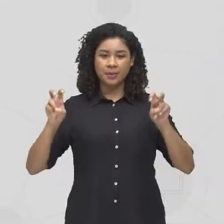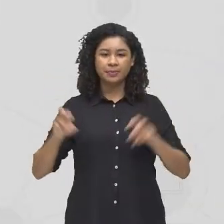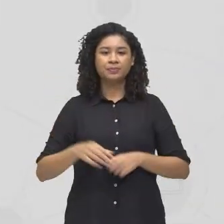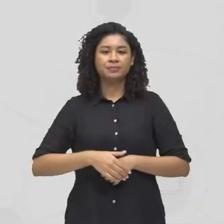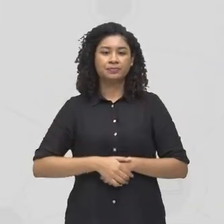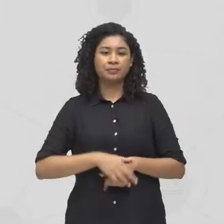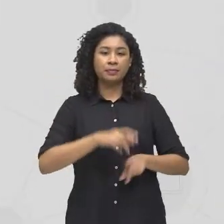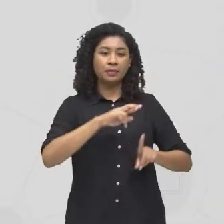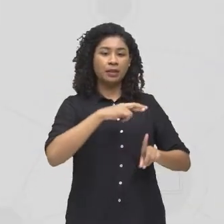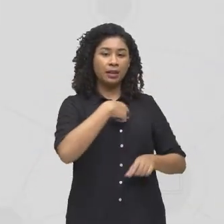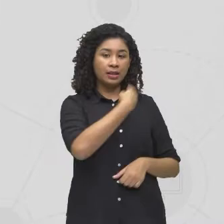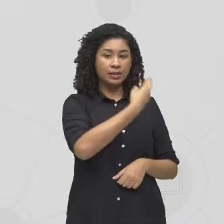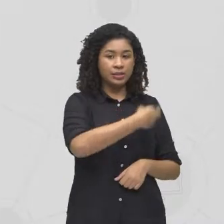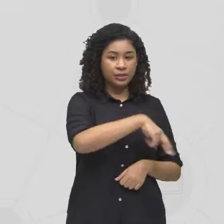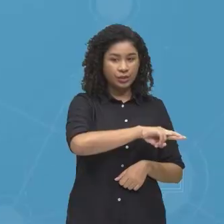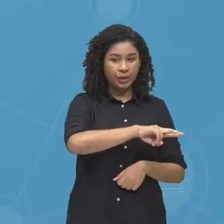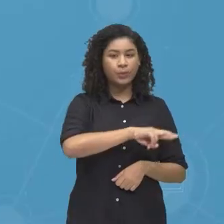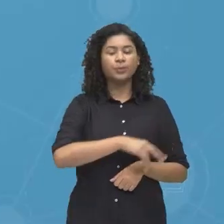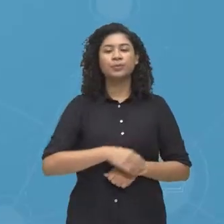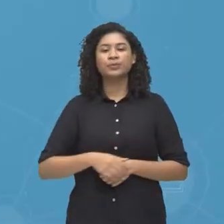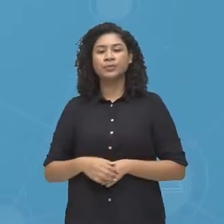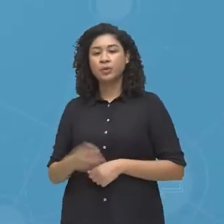Religião e Cultura.